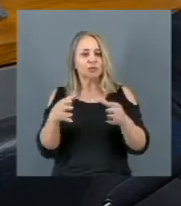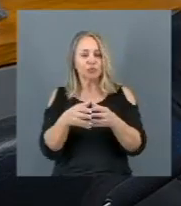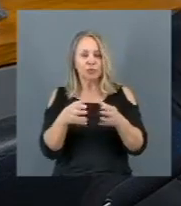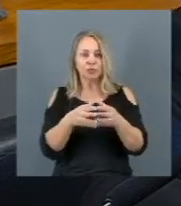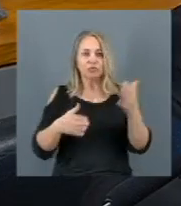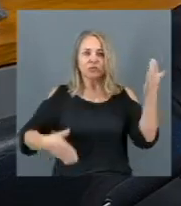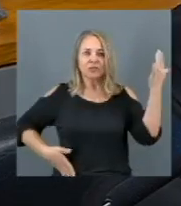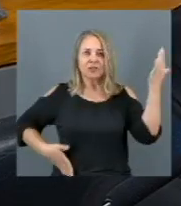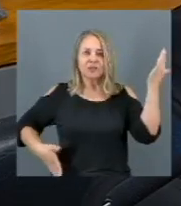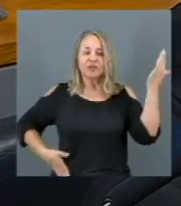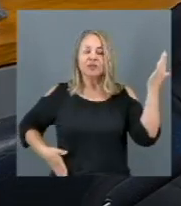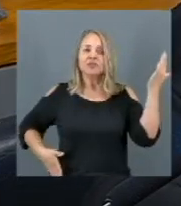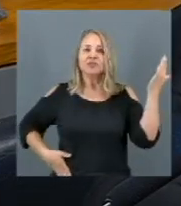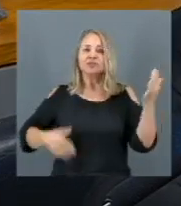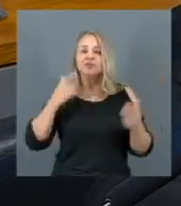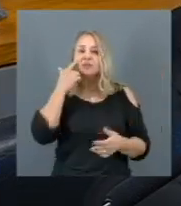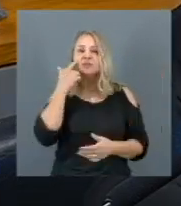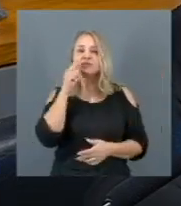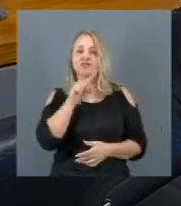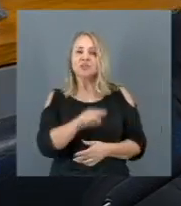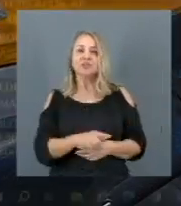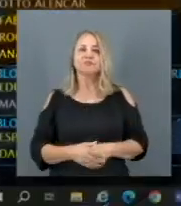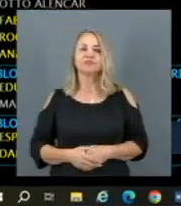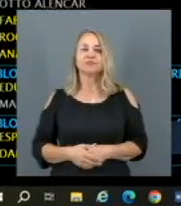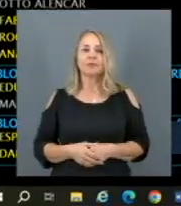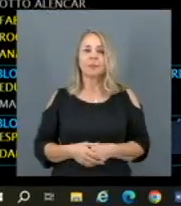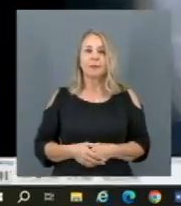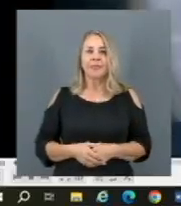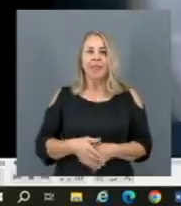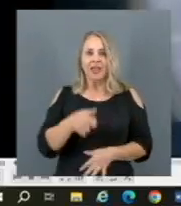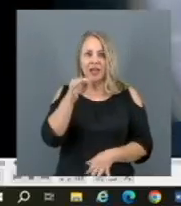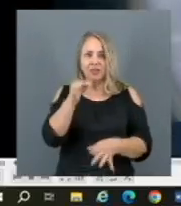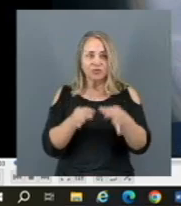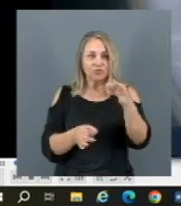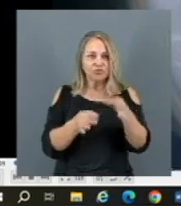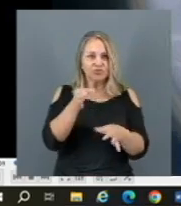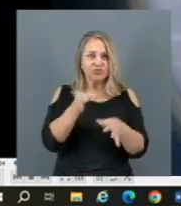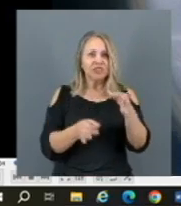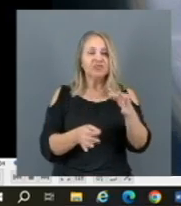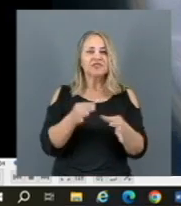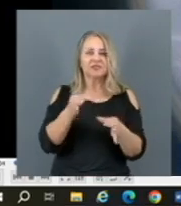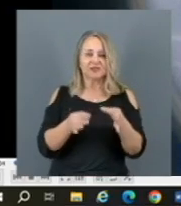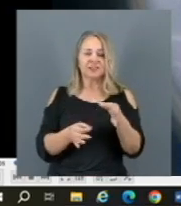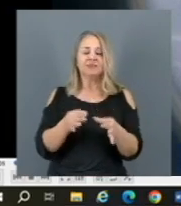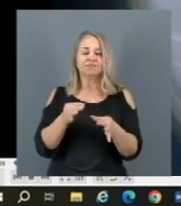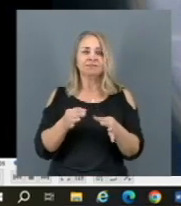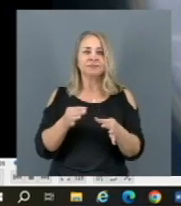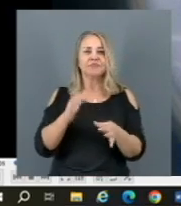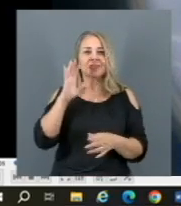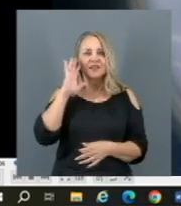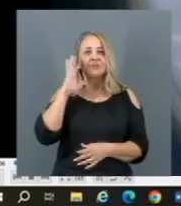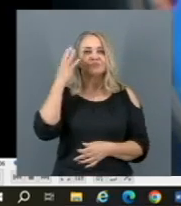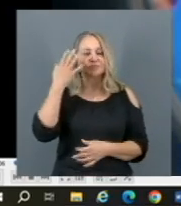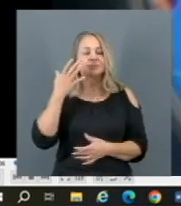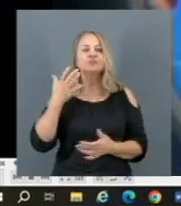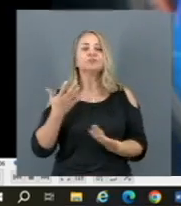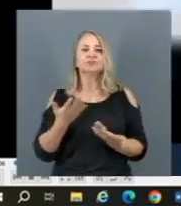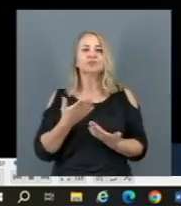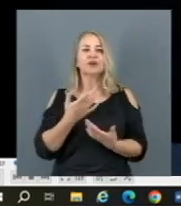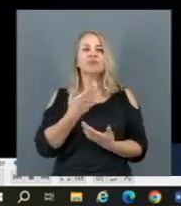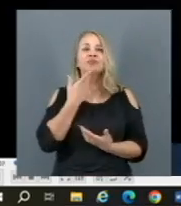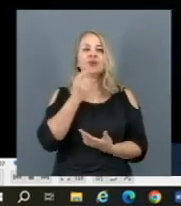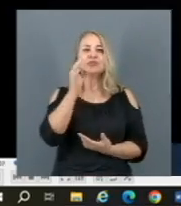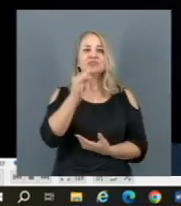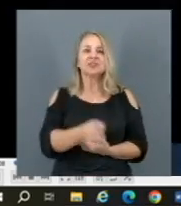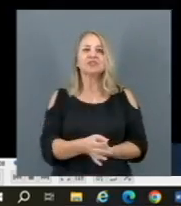ver. A Justiça Eleitoral acaba de confirmar a vitória de Luiz Inácio Lula da Silva, do PT.